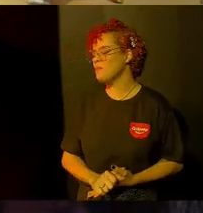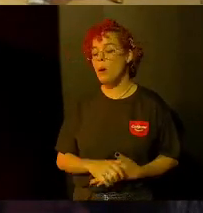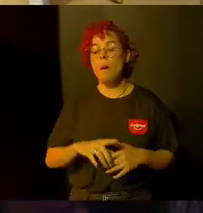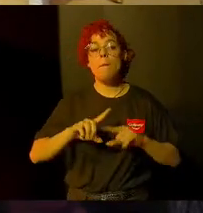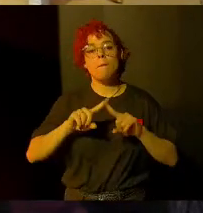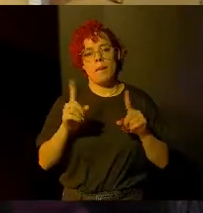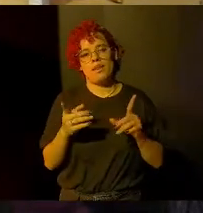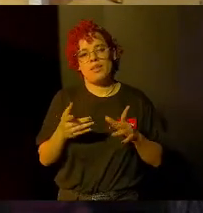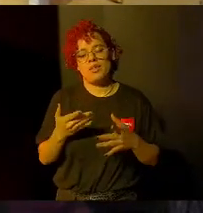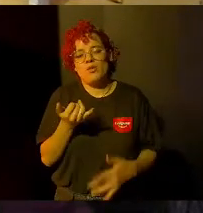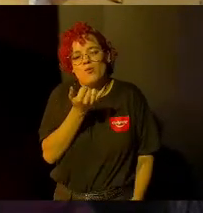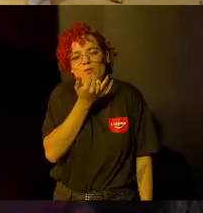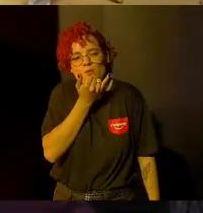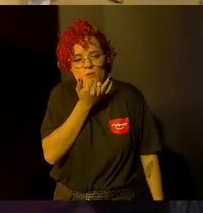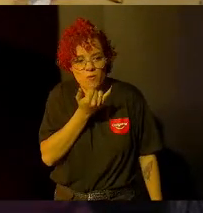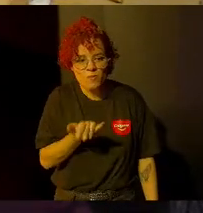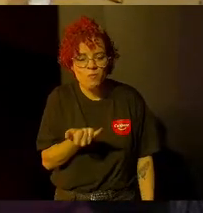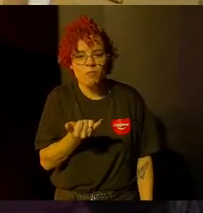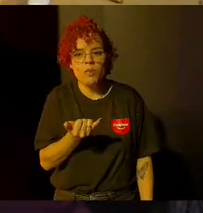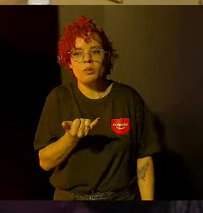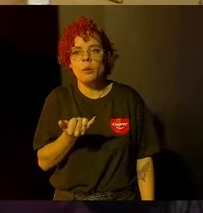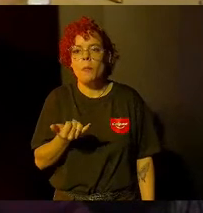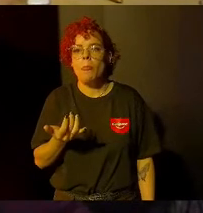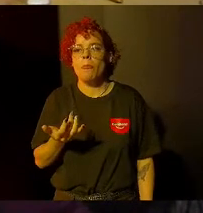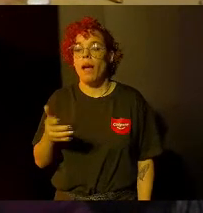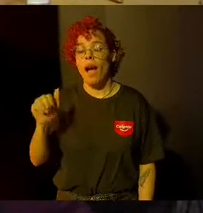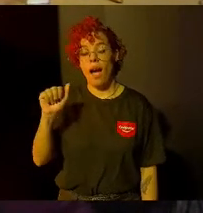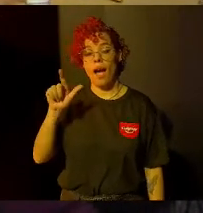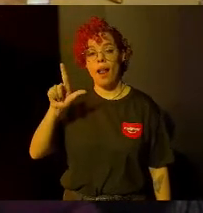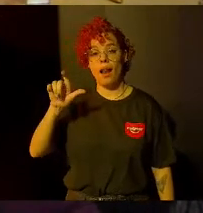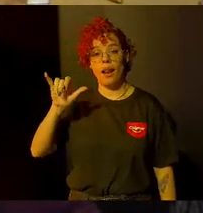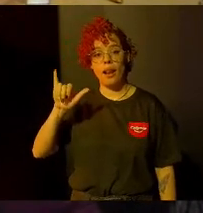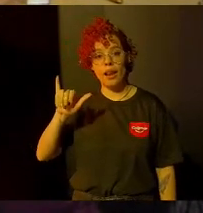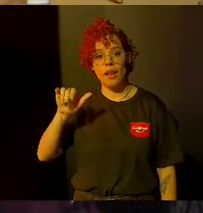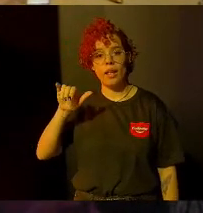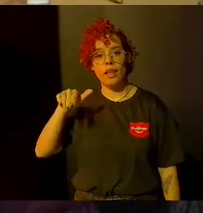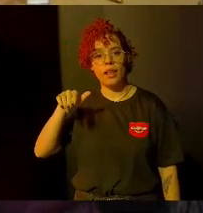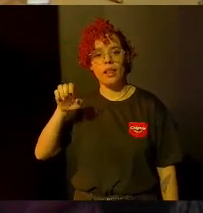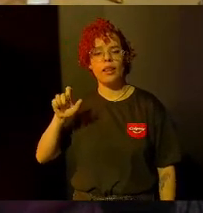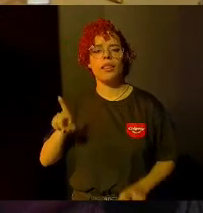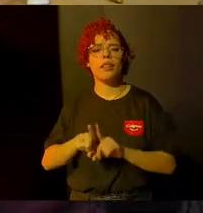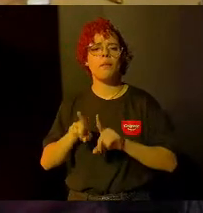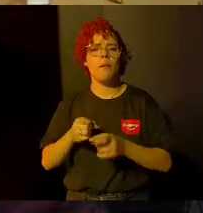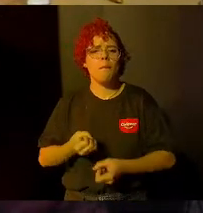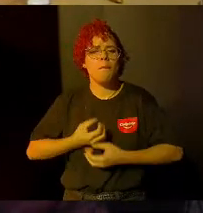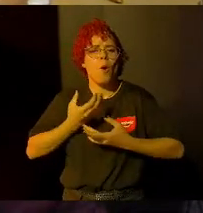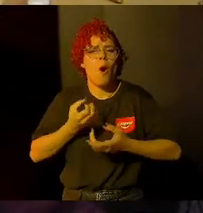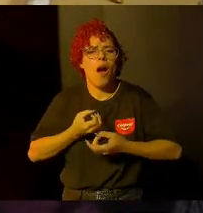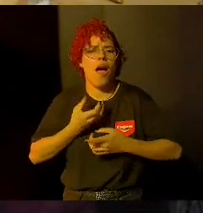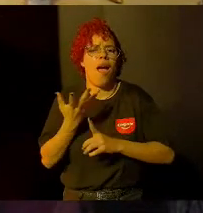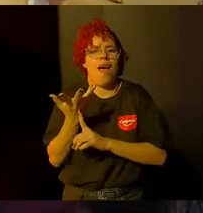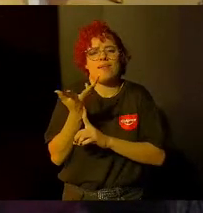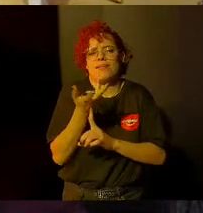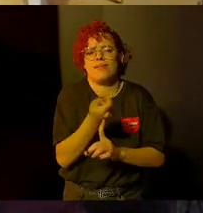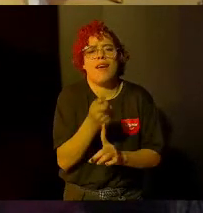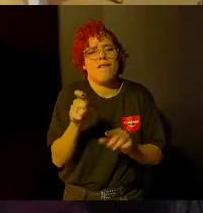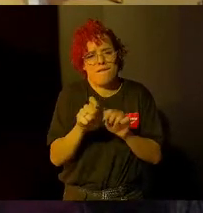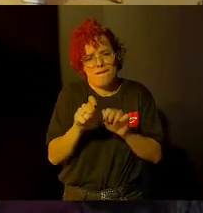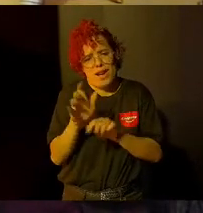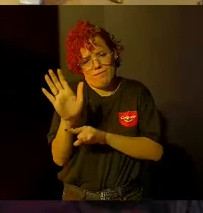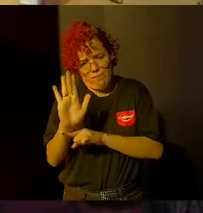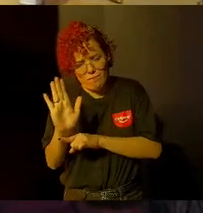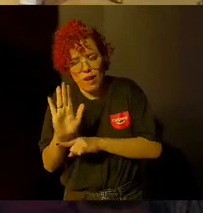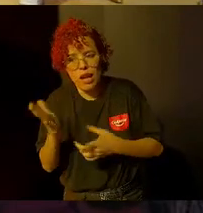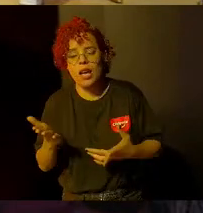mas então é isso desculpa é Aline ela é poeta também artista plástica faz cinema é